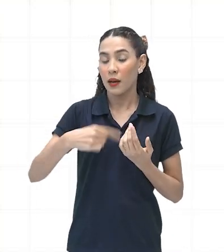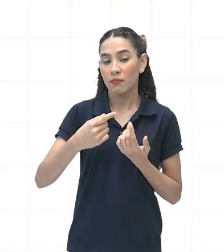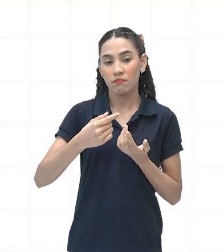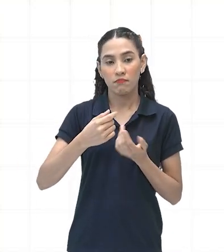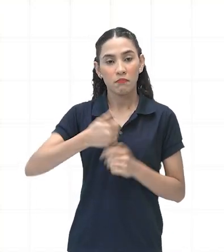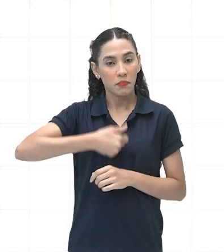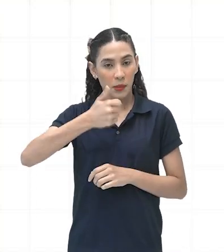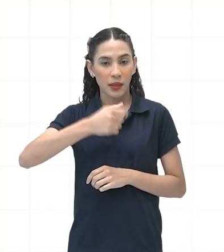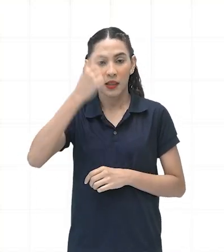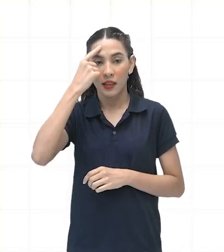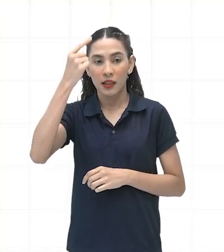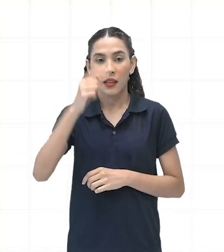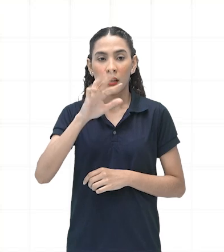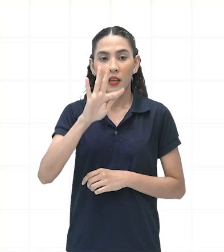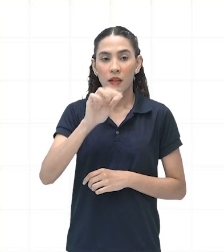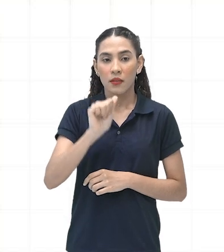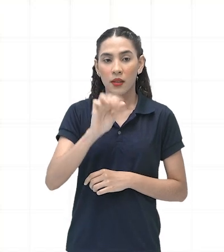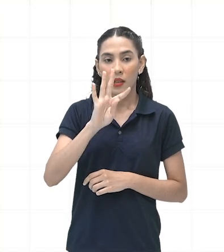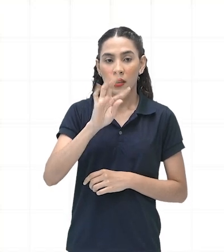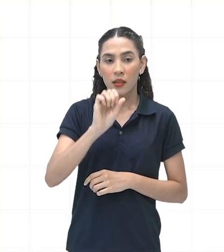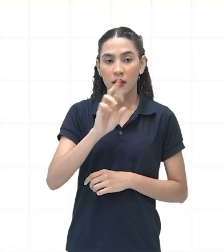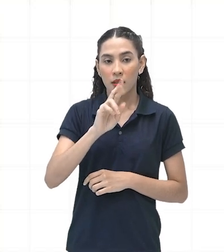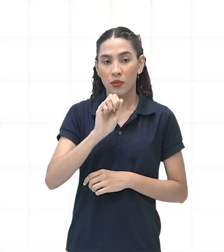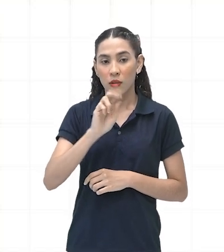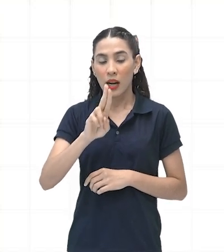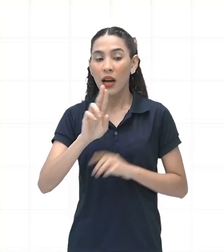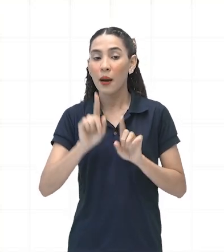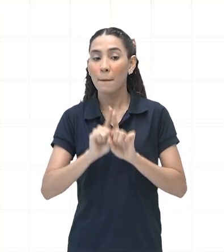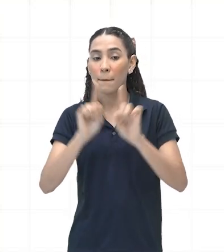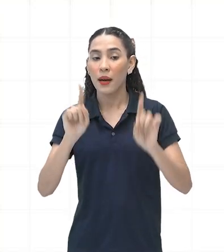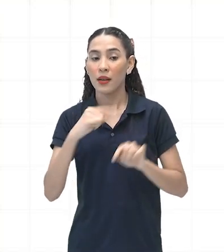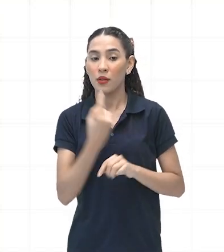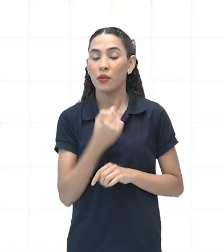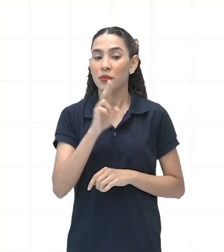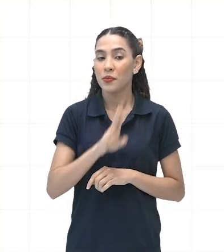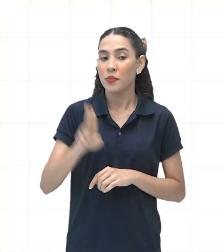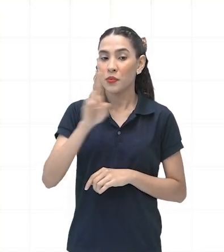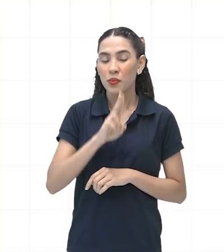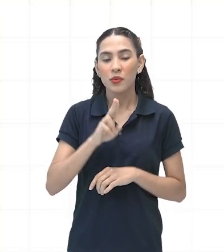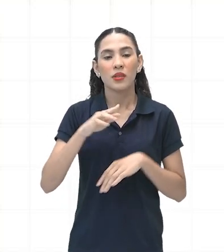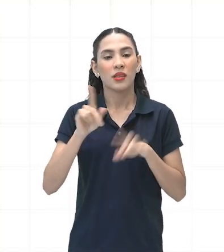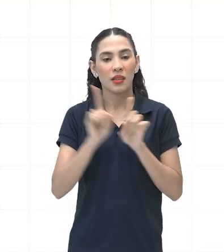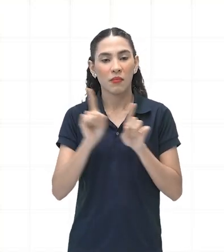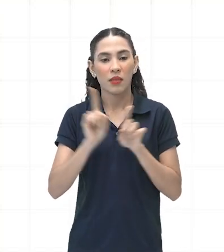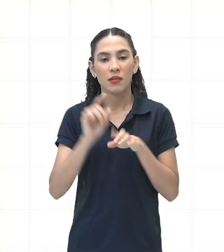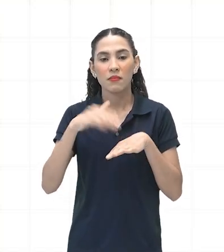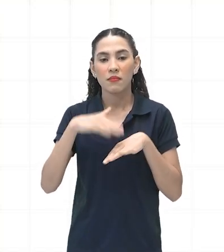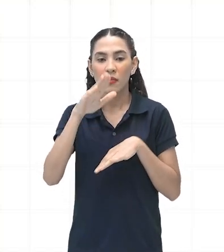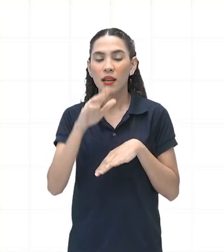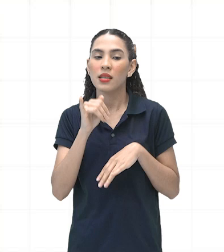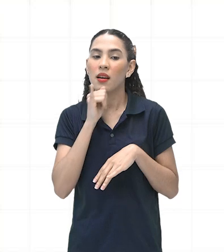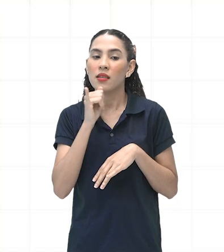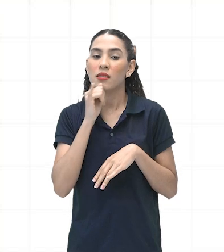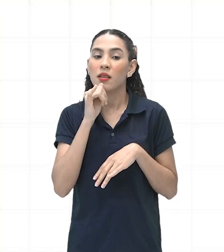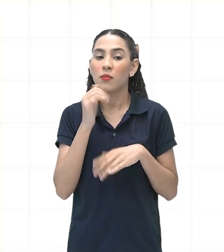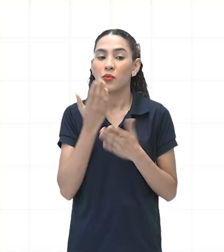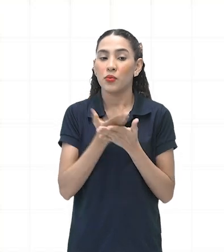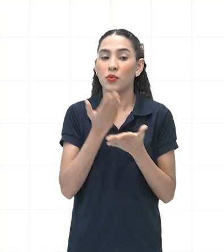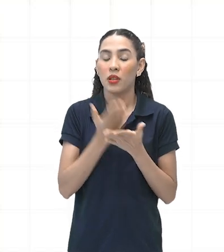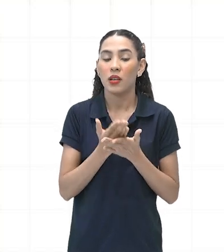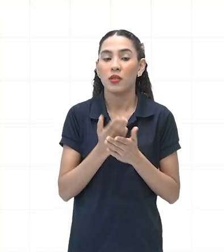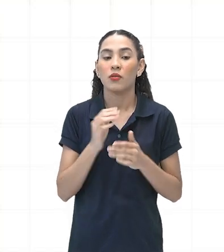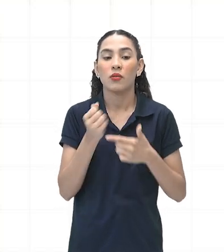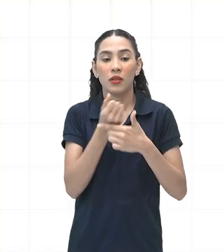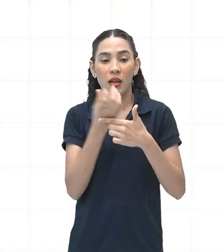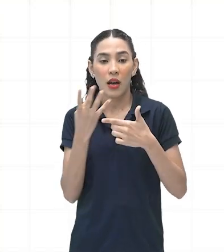ideia de fatorar. Só que a gente usa muito a fatoração quando a gente está trabalhando com a